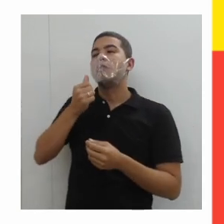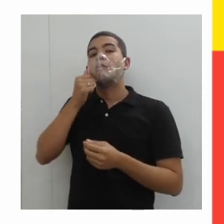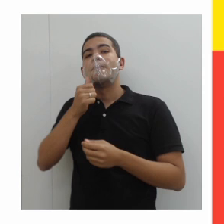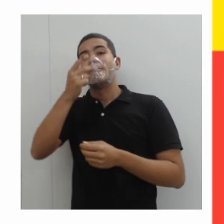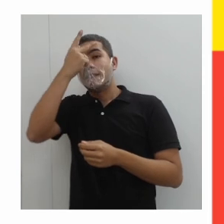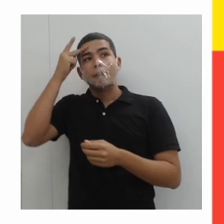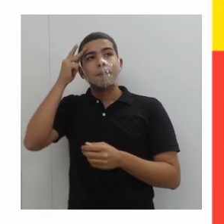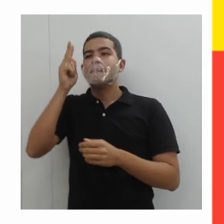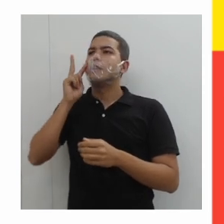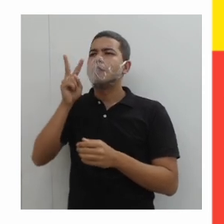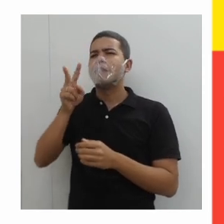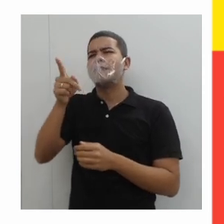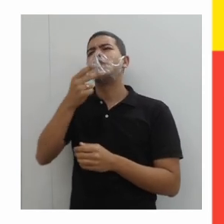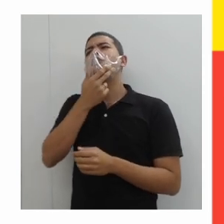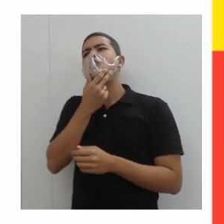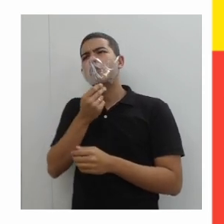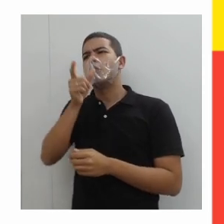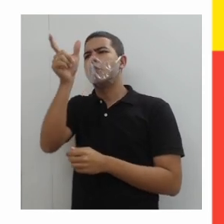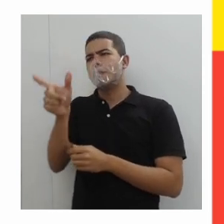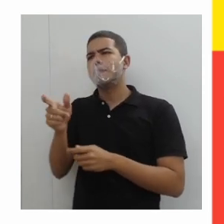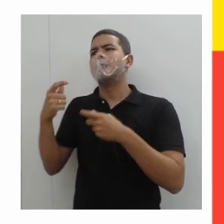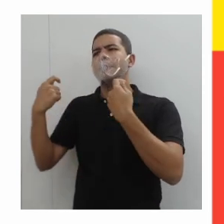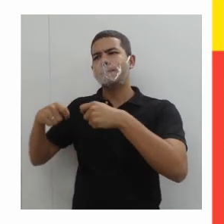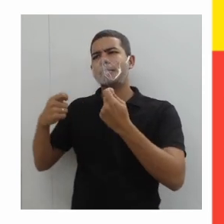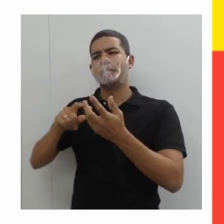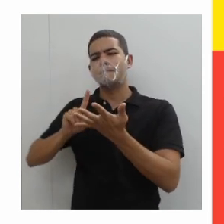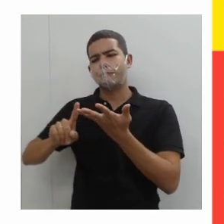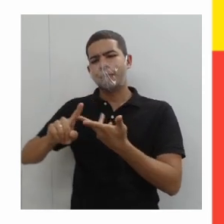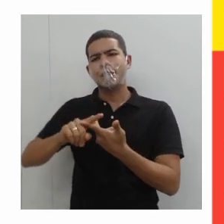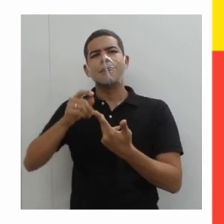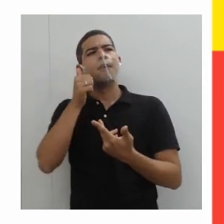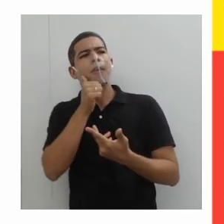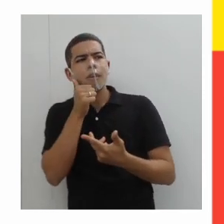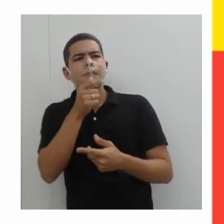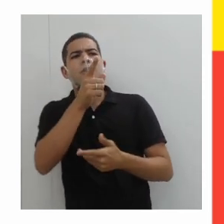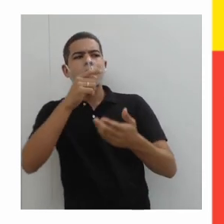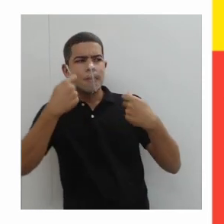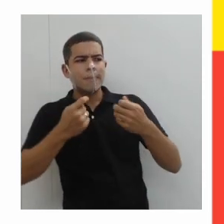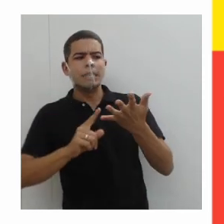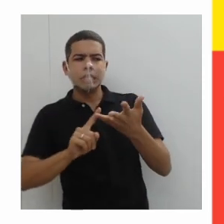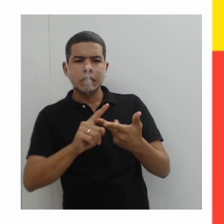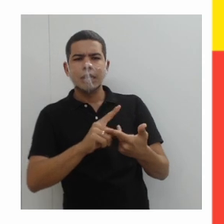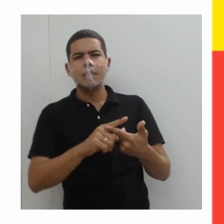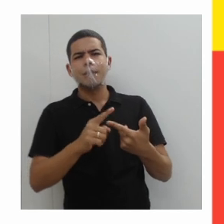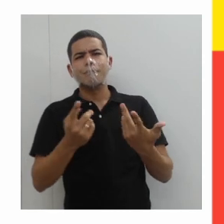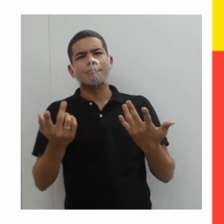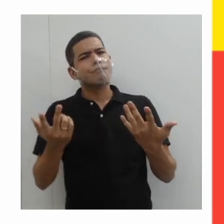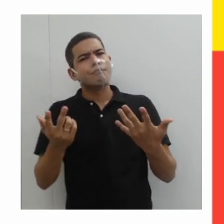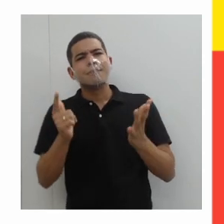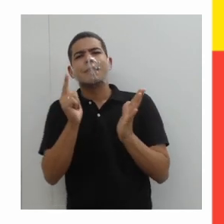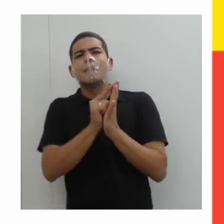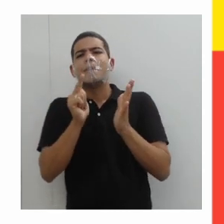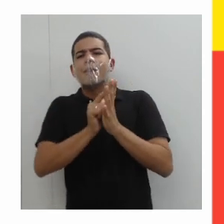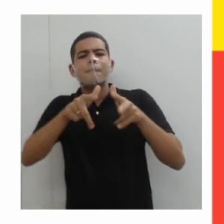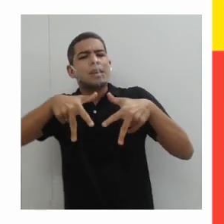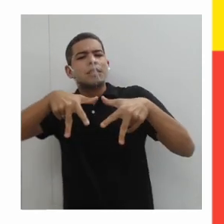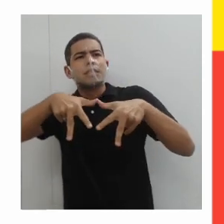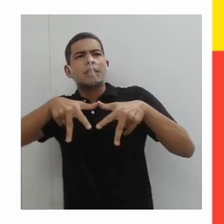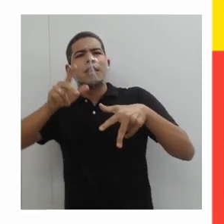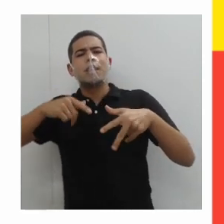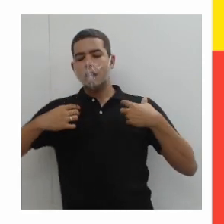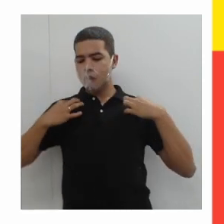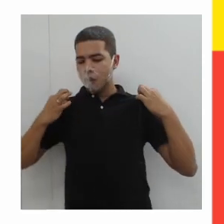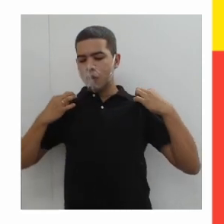espera que homens e mulheres se comportem, tá certo? Então o papel de gênero, por exemplo, está ligado à nossa roupa, a roupa que a